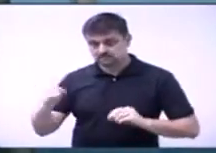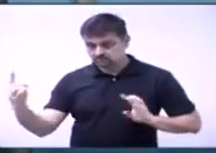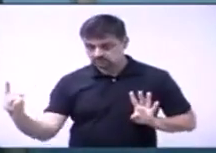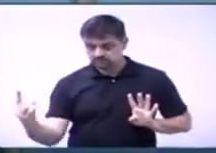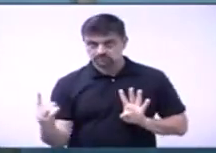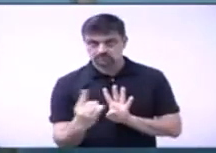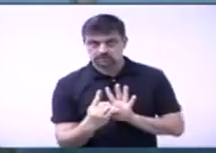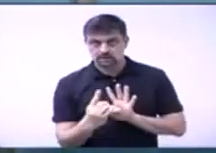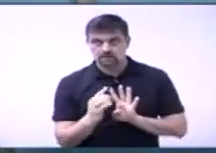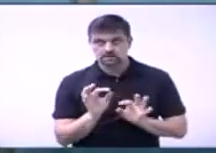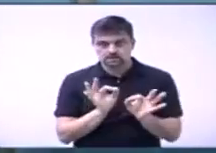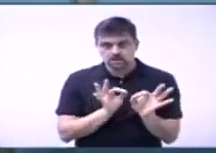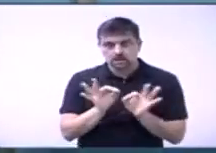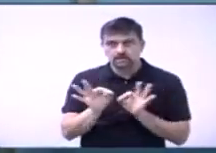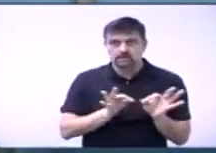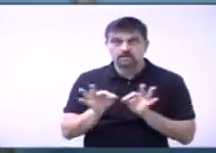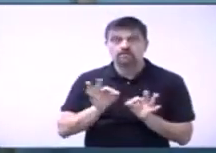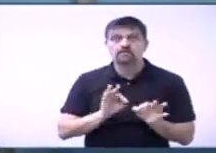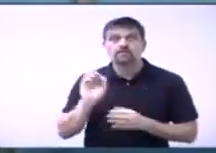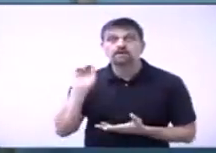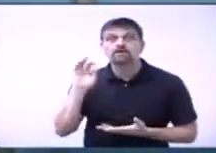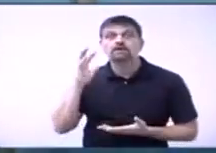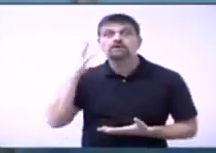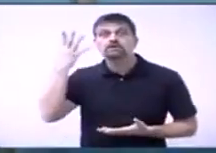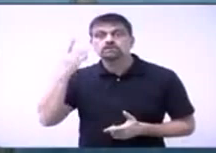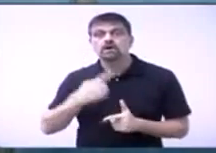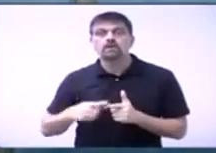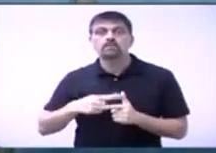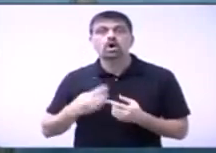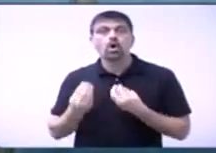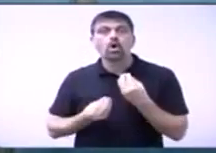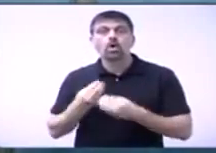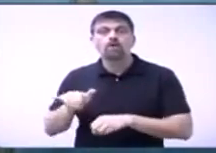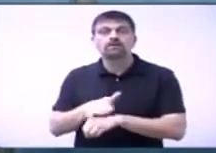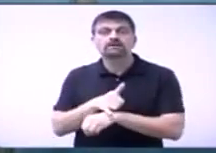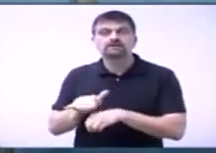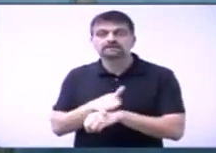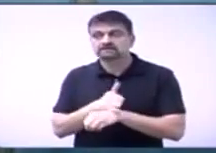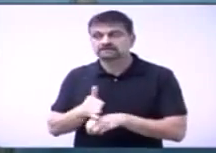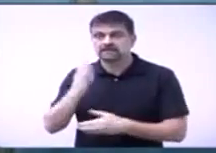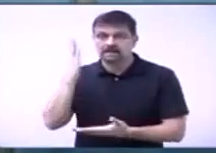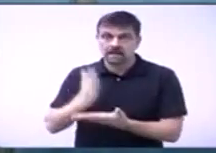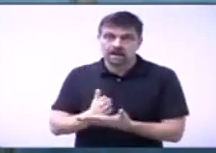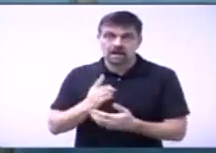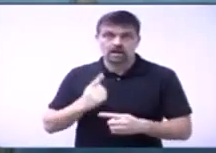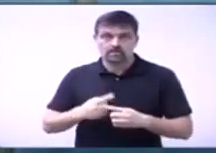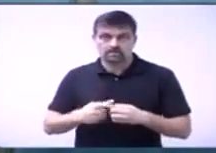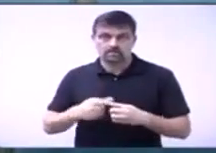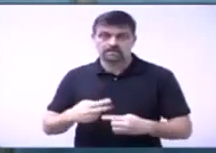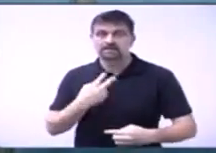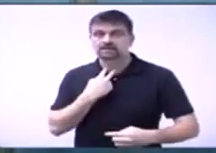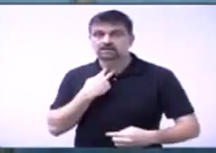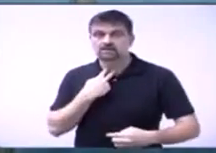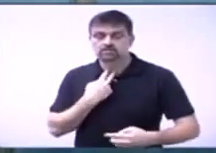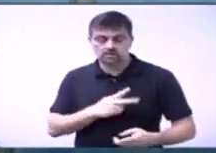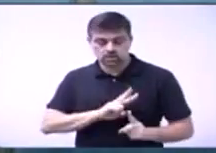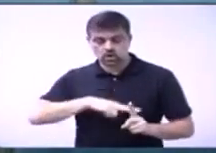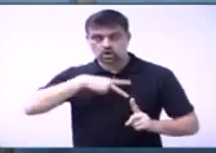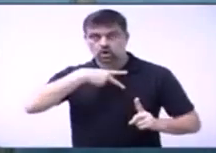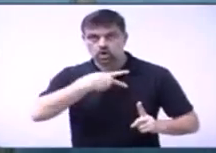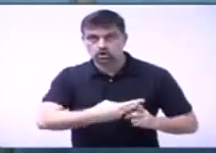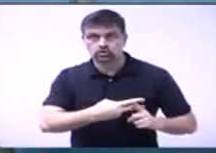se formulando, inclusive, uma resolutiva para esse problema, porque o desvio de função, o afastamento, não há